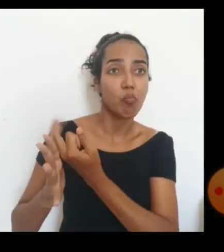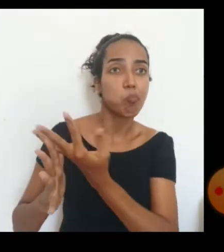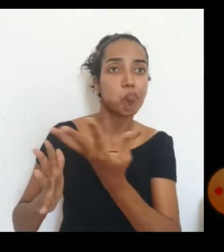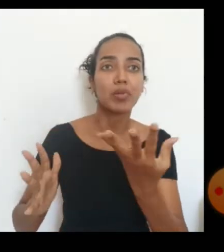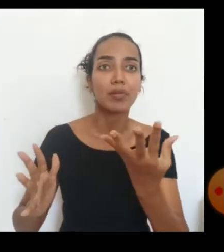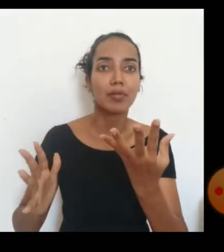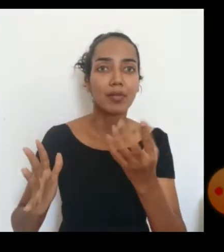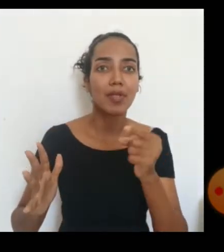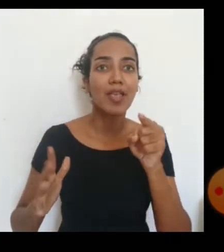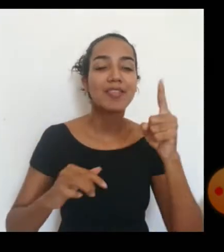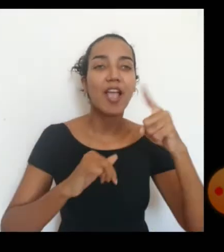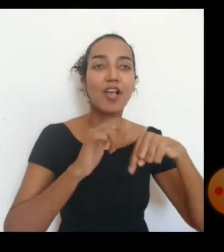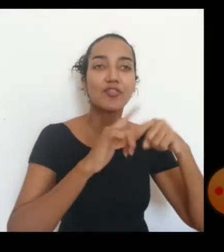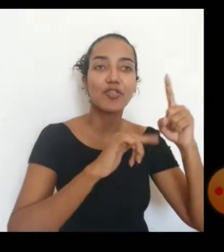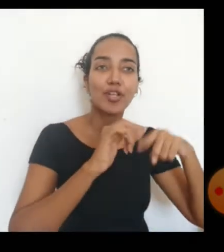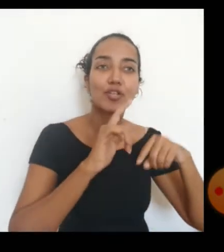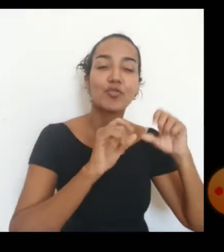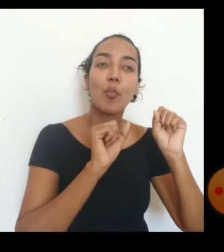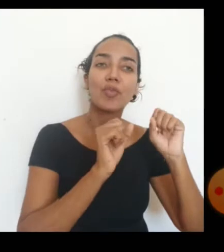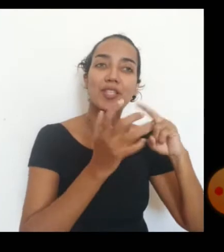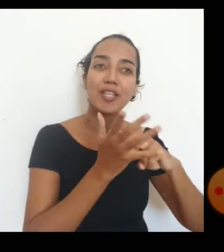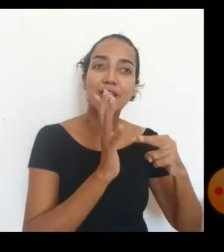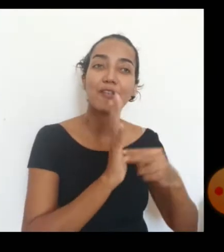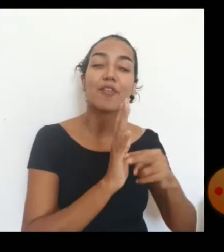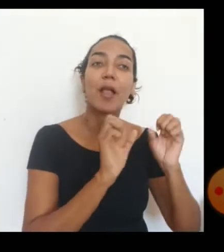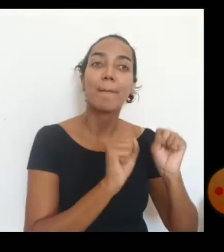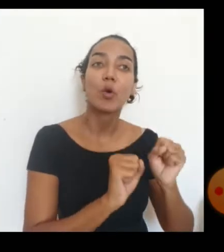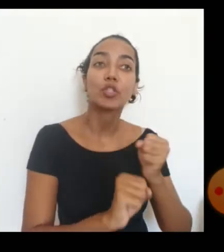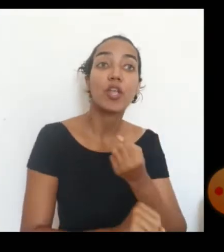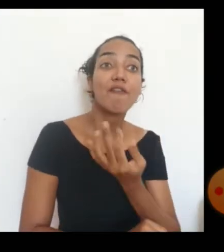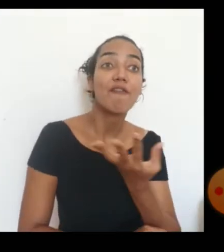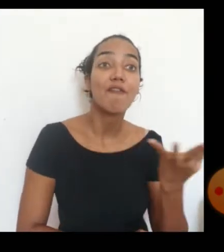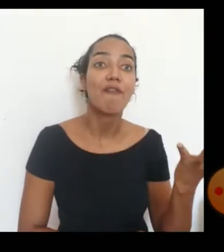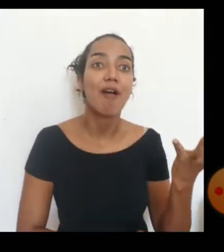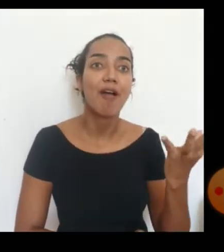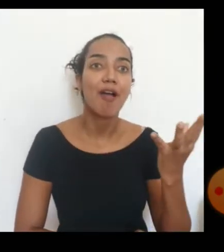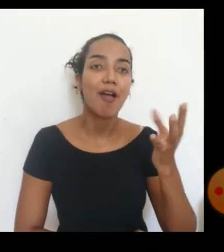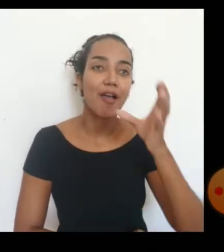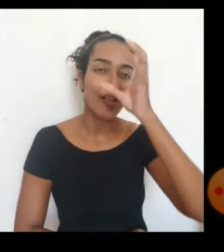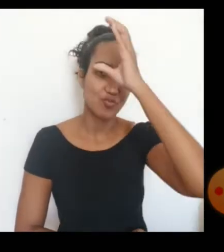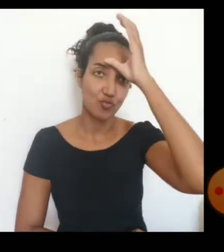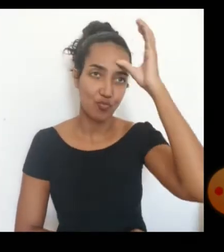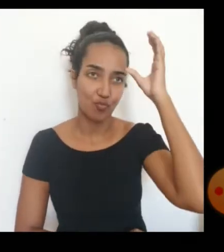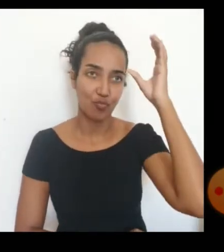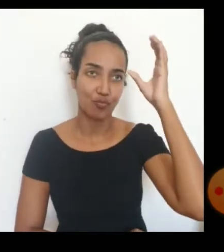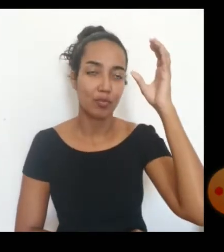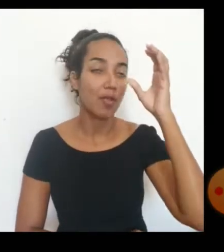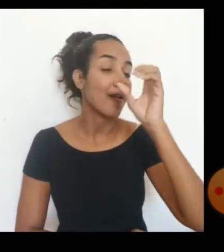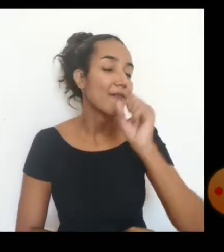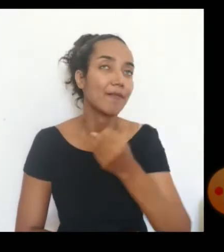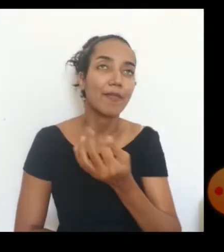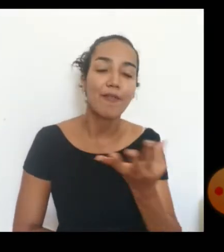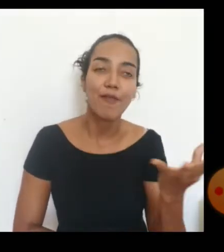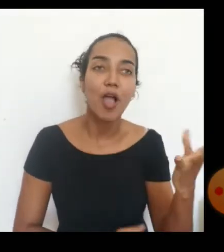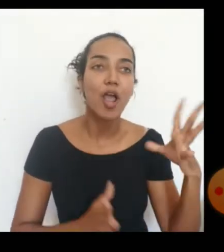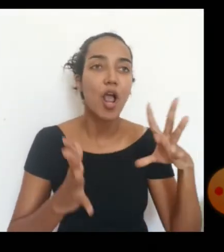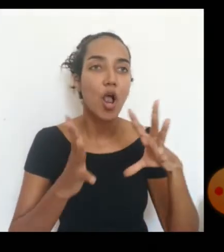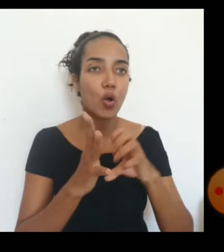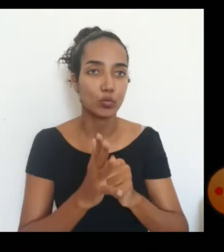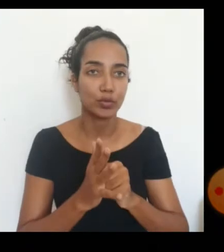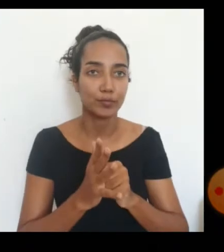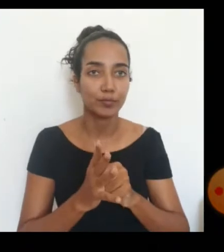contas, mas uma conta só pode estar vinculada a apenas um cliente, pelo menos de acordo com a representação deste diagrama.